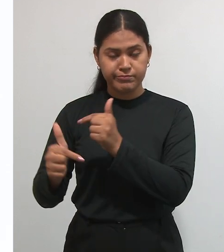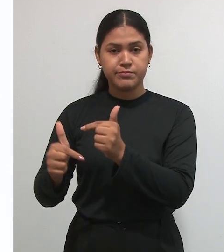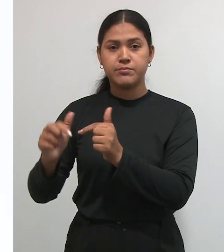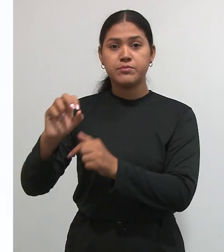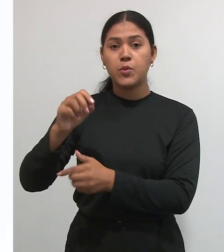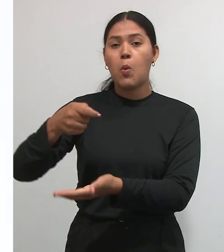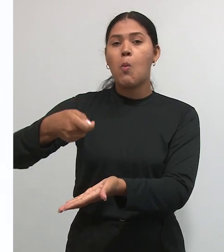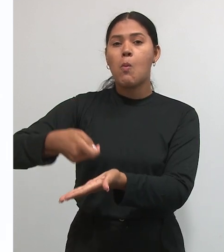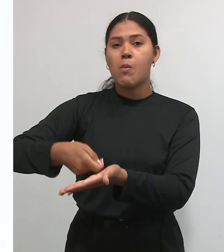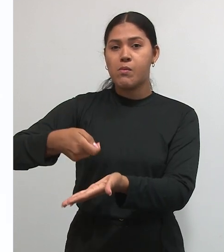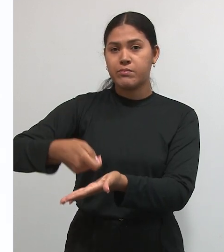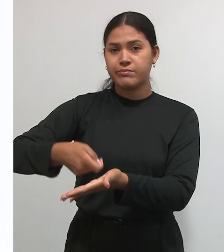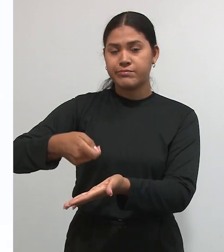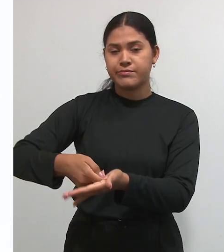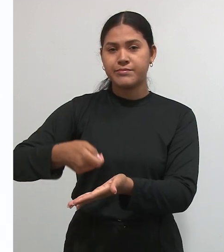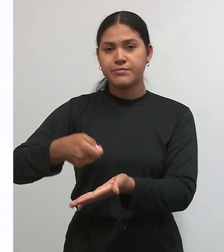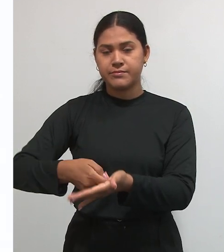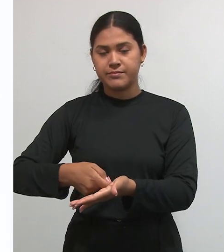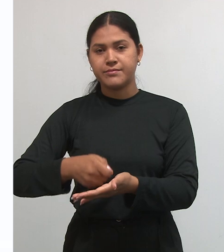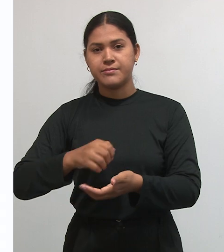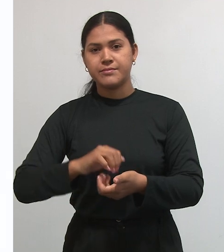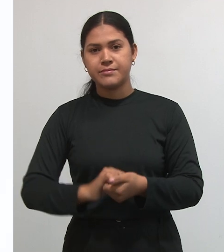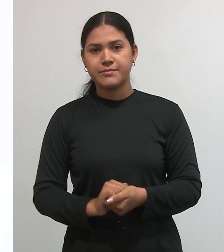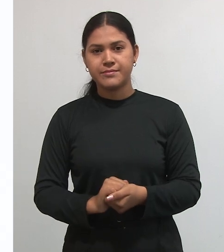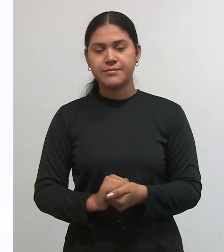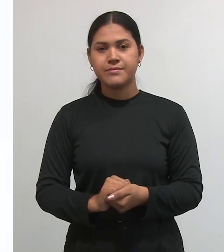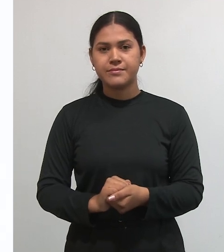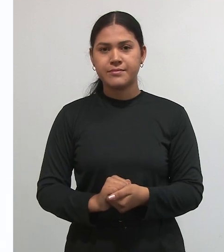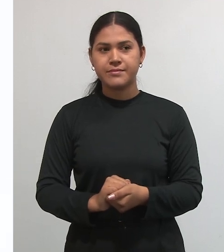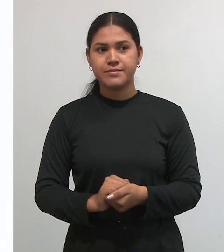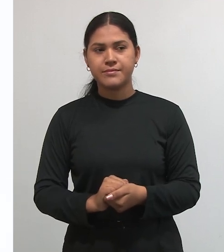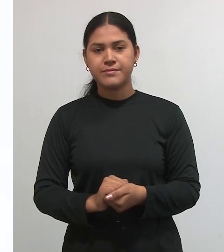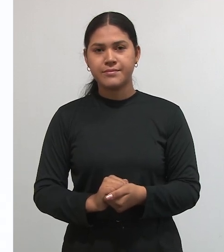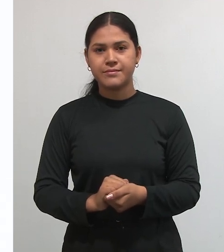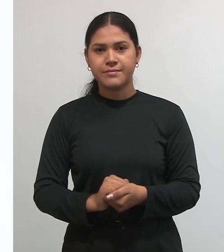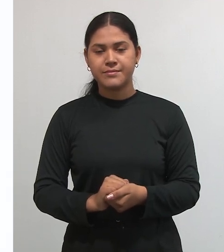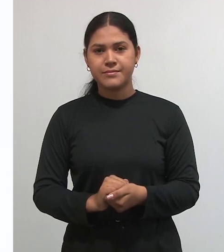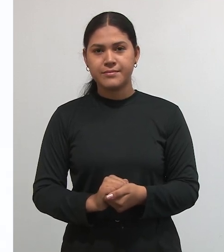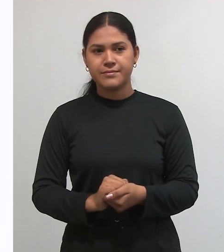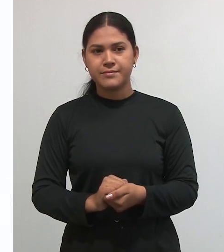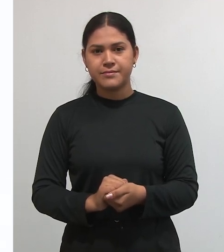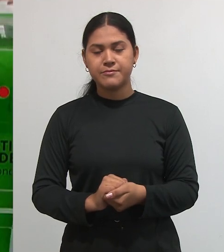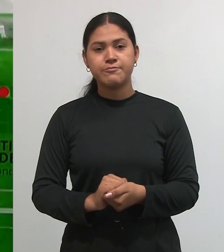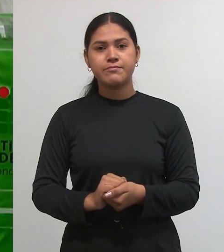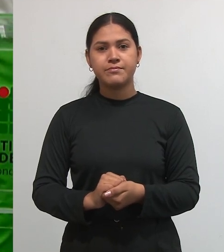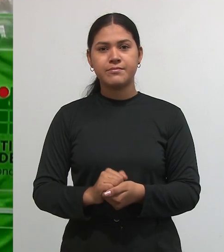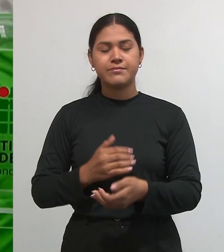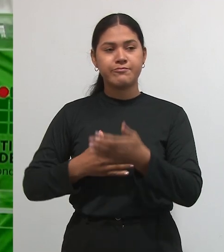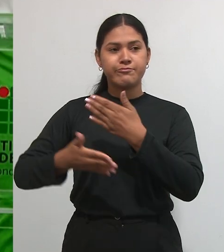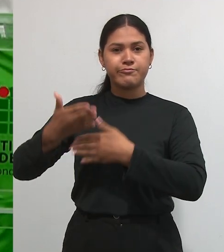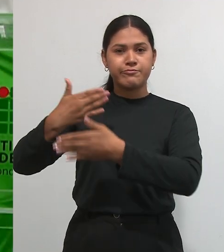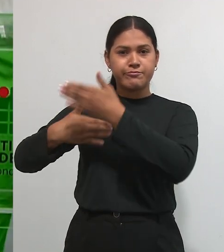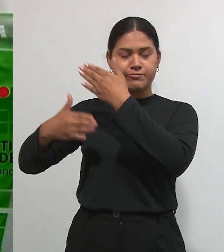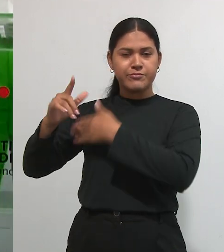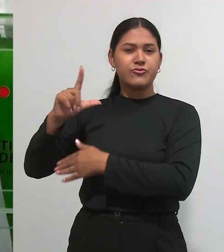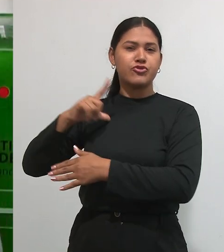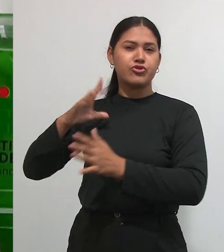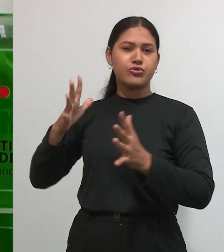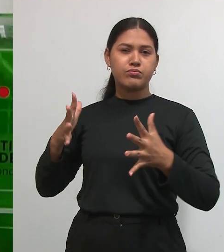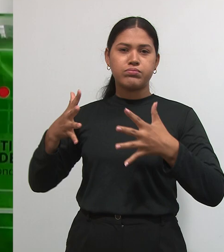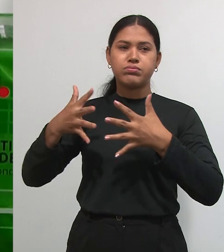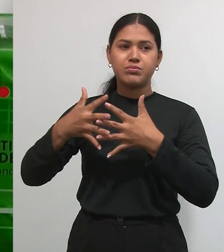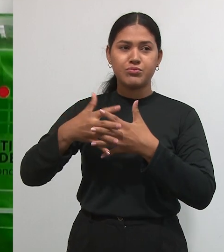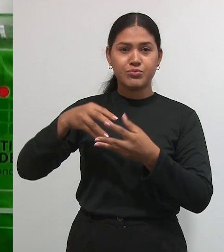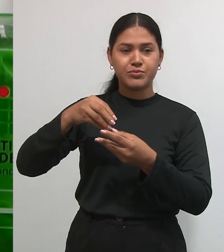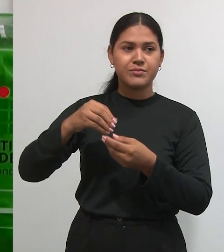né? Obrigatório. Isso mesmo, pessoal. Vamos lá. Antigamente ele era